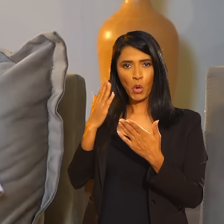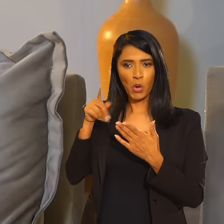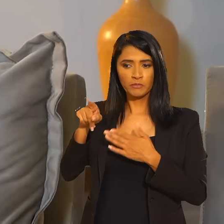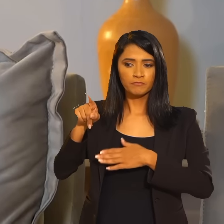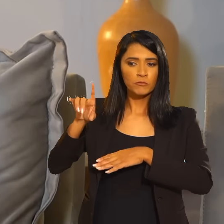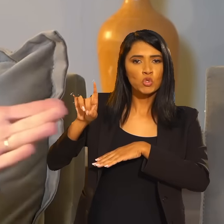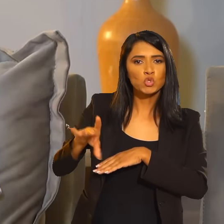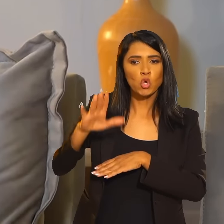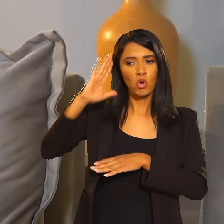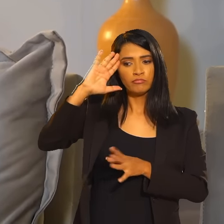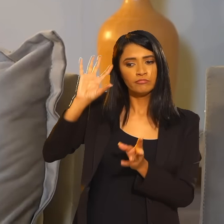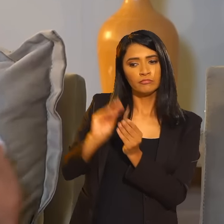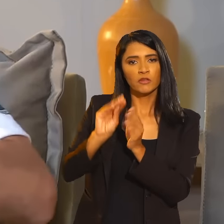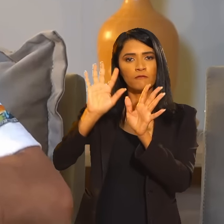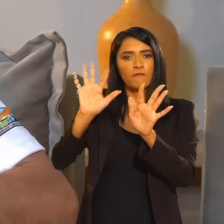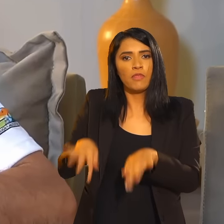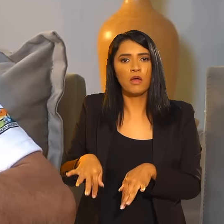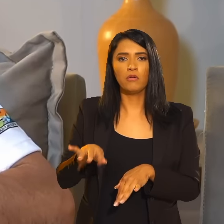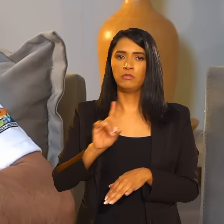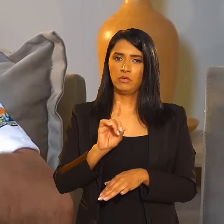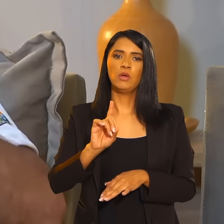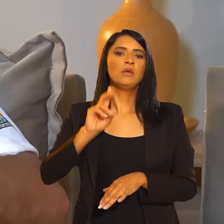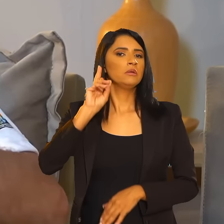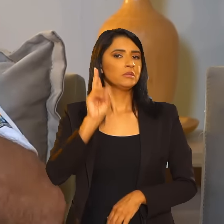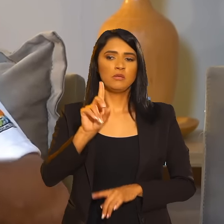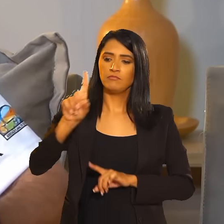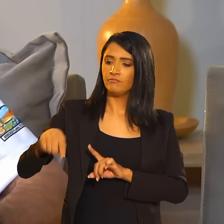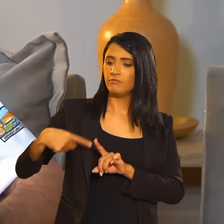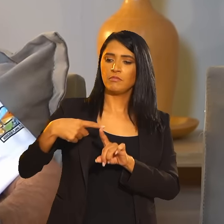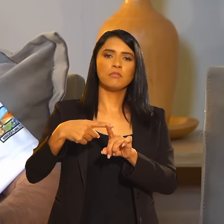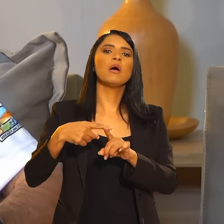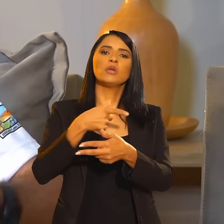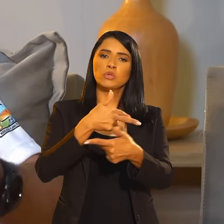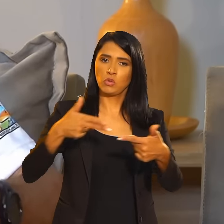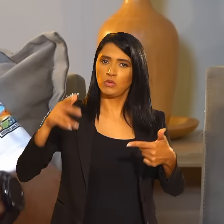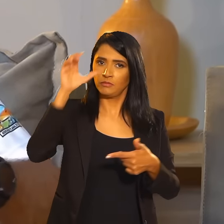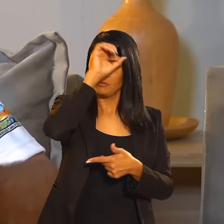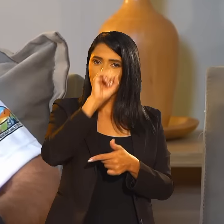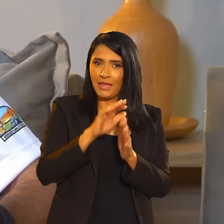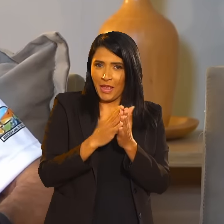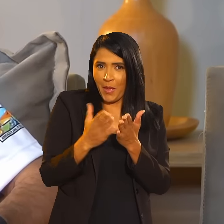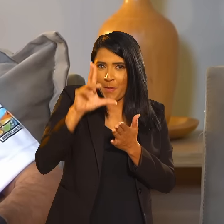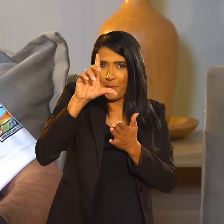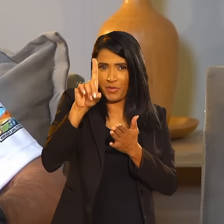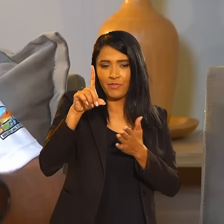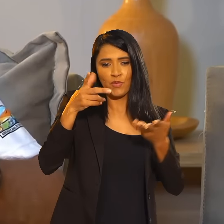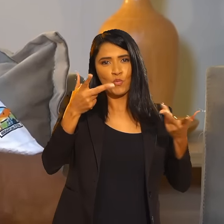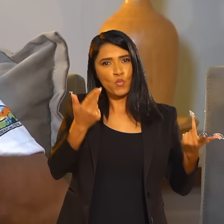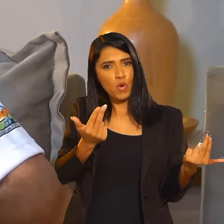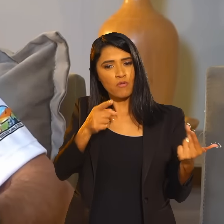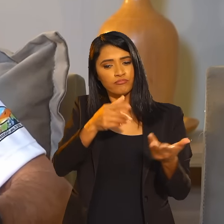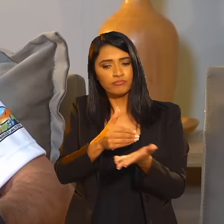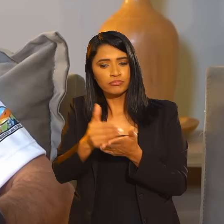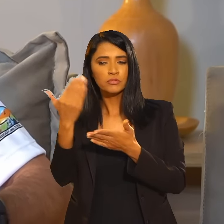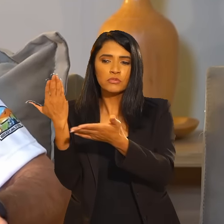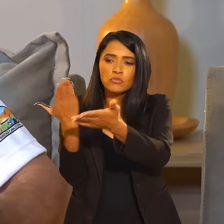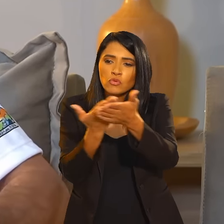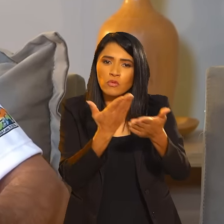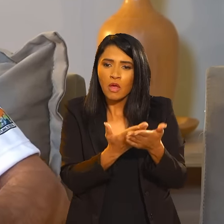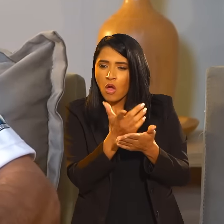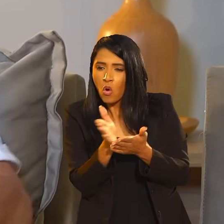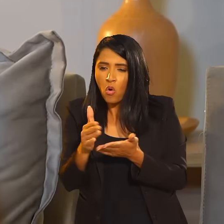só no entendimento final dela. Ela tem sempre alguma coisa a mais para a gente. E a Bíblia tem disso, né? Você começa a estudar alguma coisa